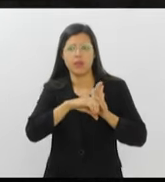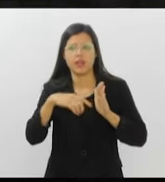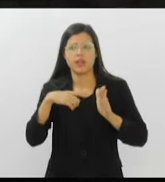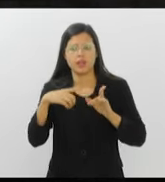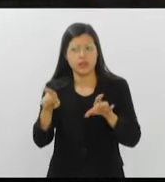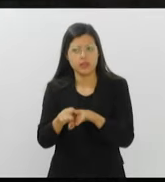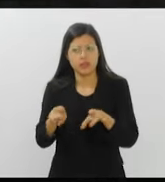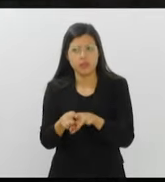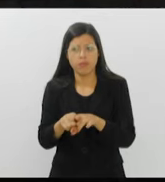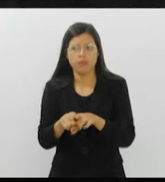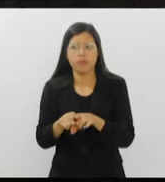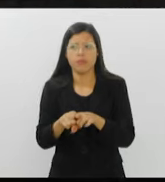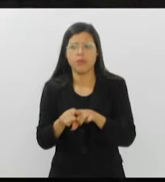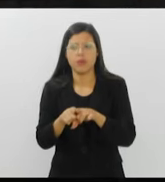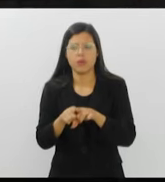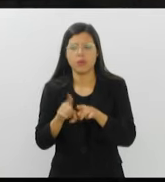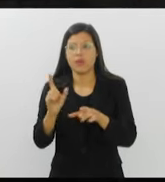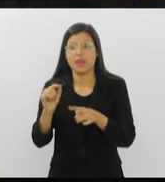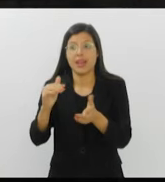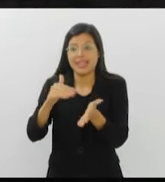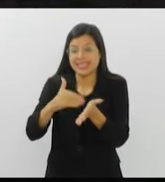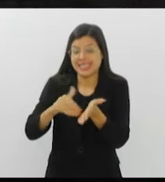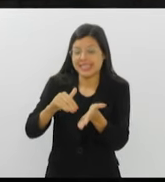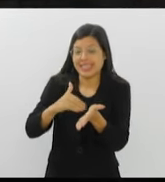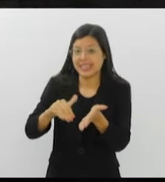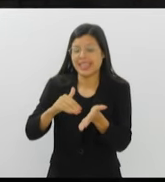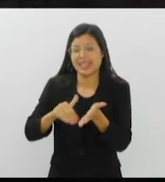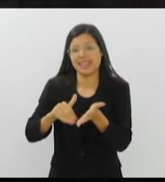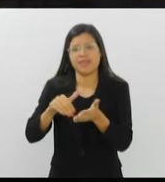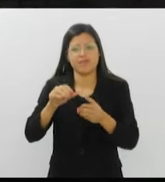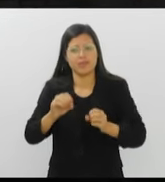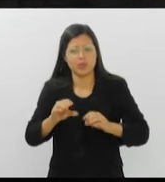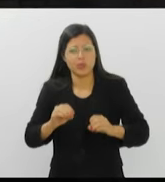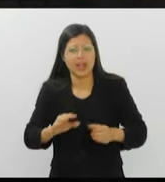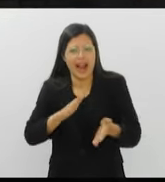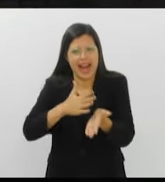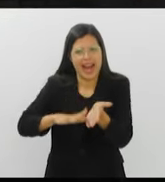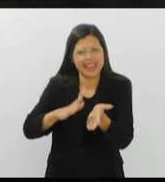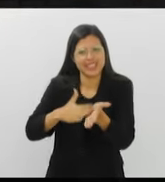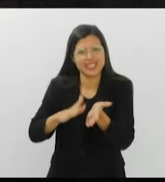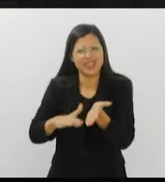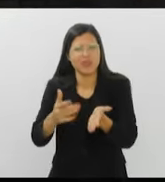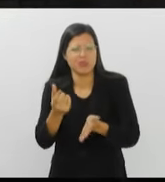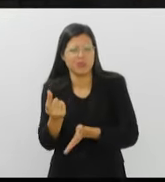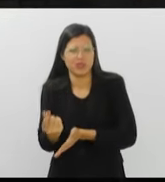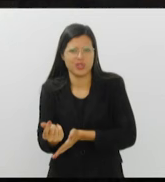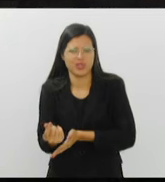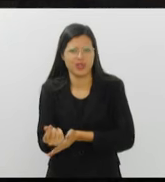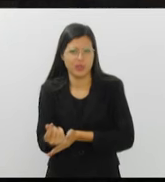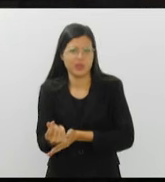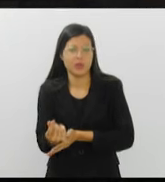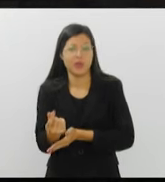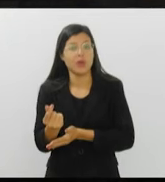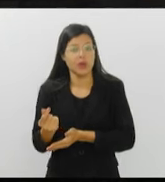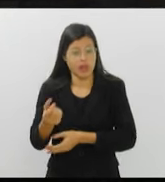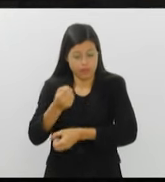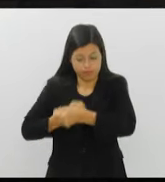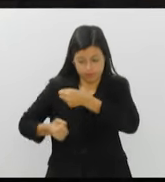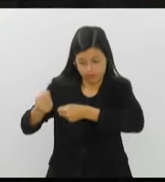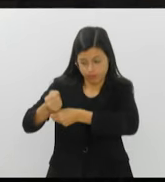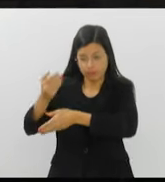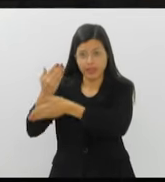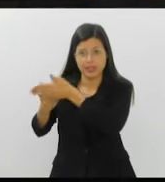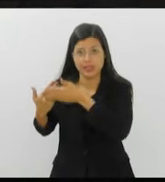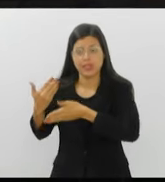apontado. A secretaria tem gasto mal o dinheiro. A gente conseguiu paralisar, no ano passado, uma compra